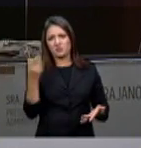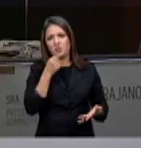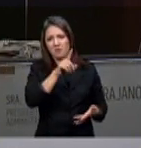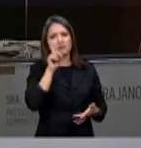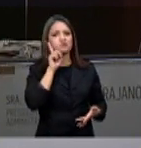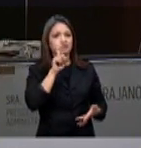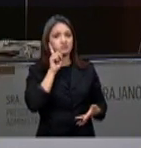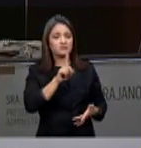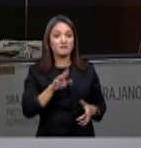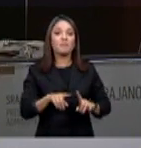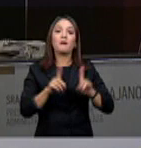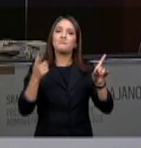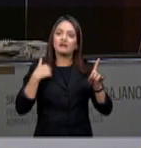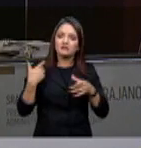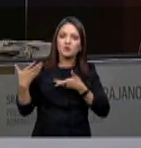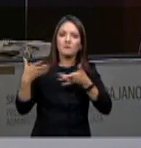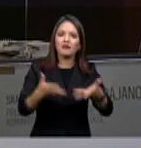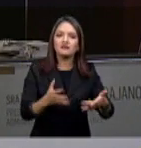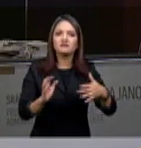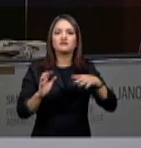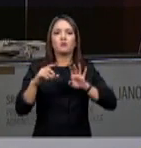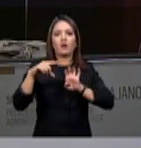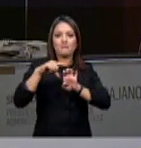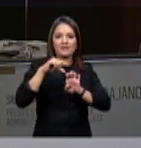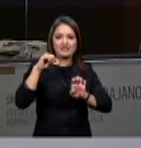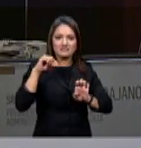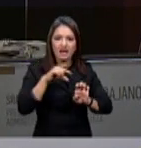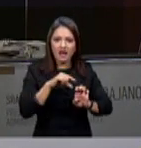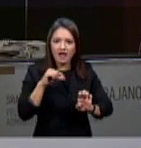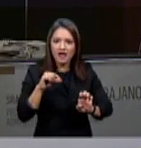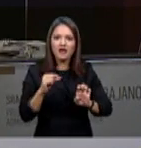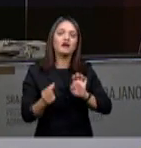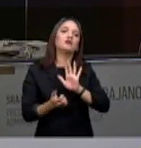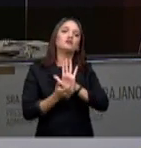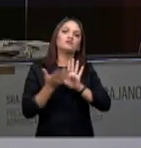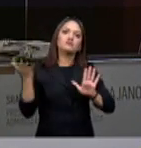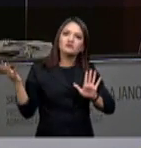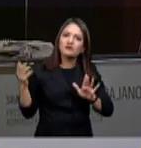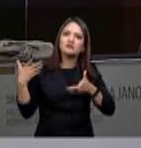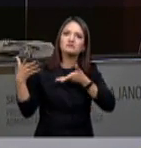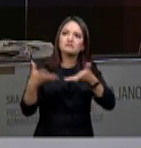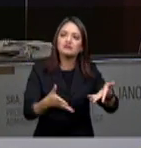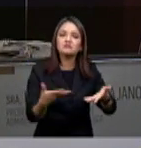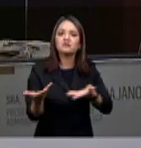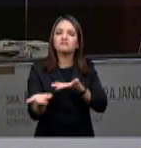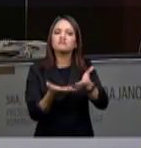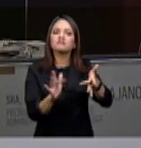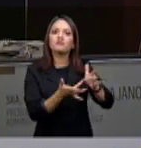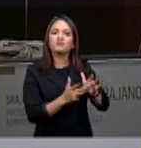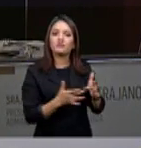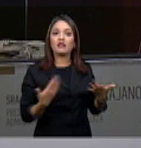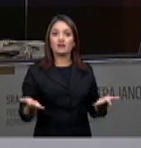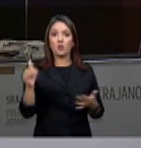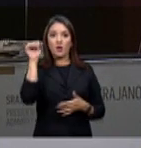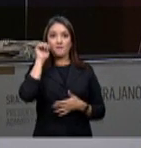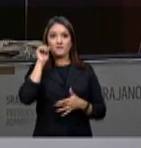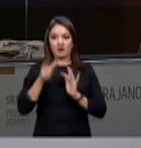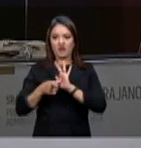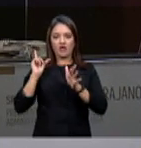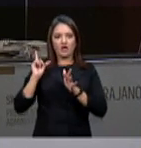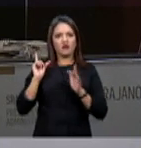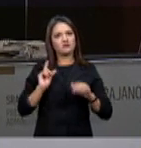muito no meio né de empresários de tudo mais eu posso dizer vocês que eu tô anemia até com as mulheres que estavam no